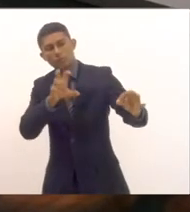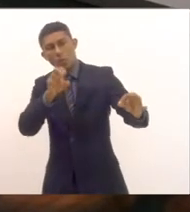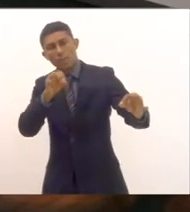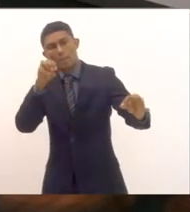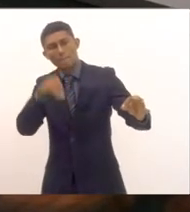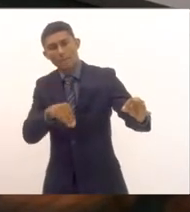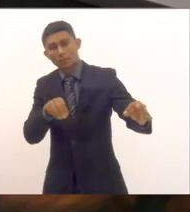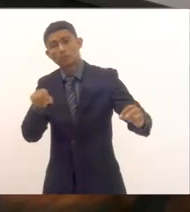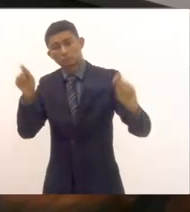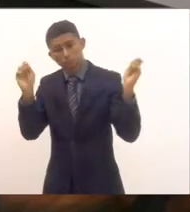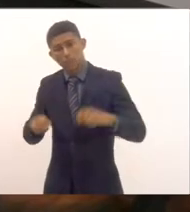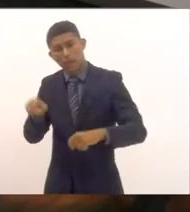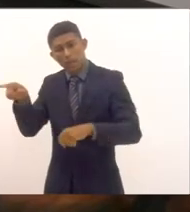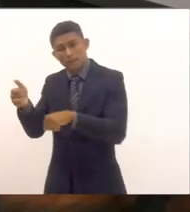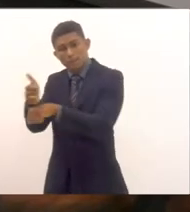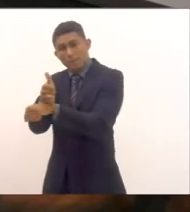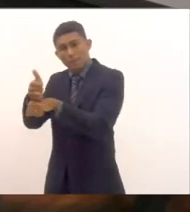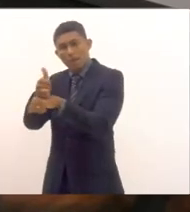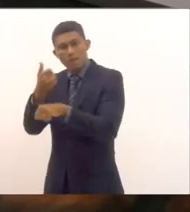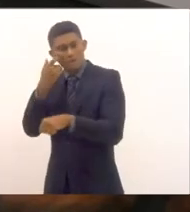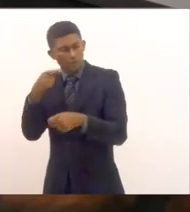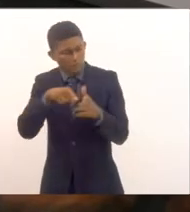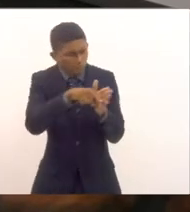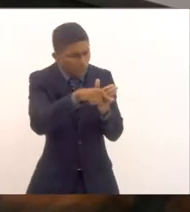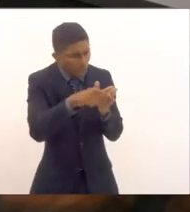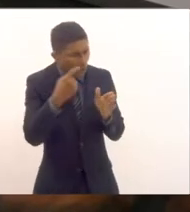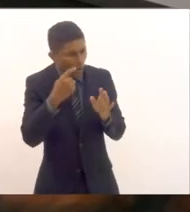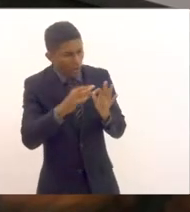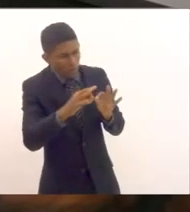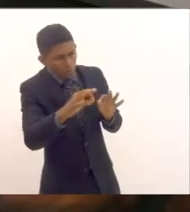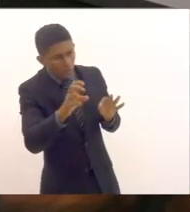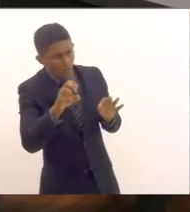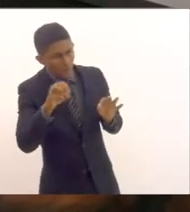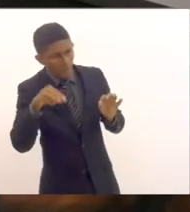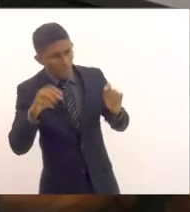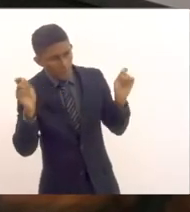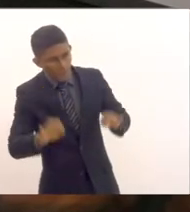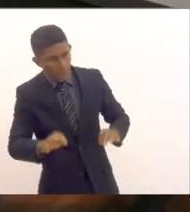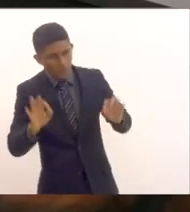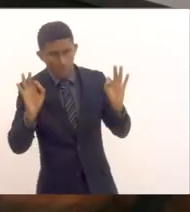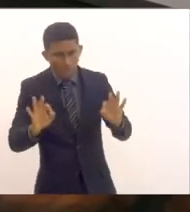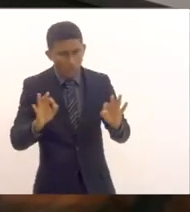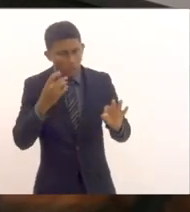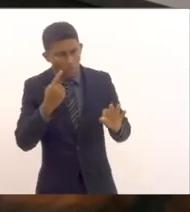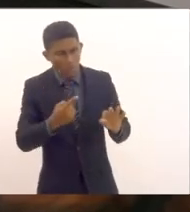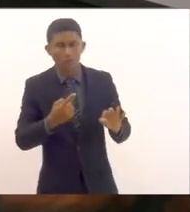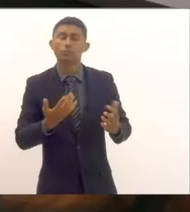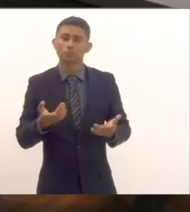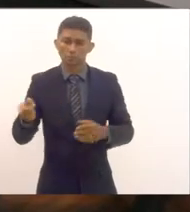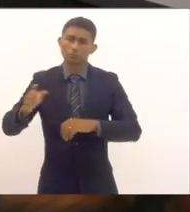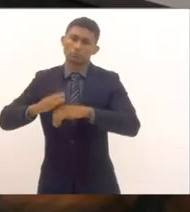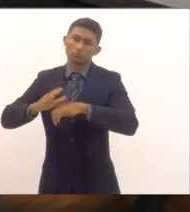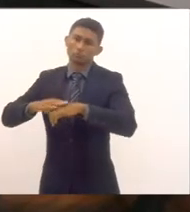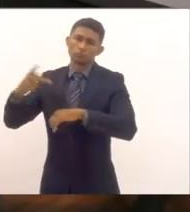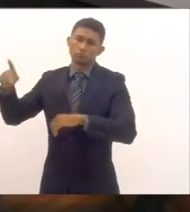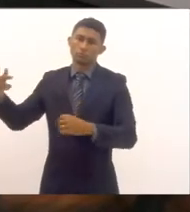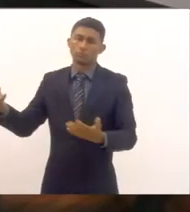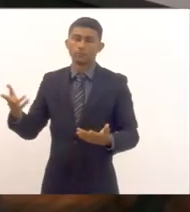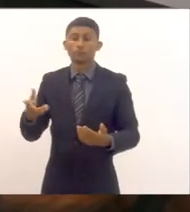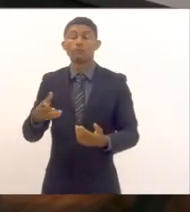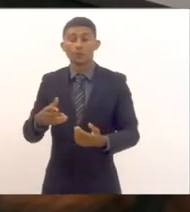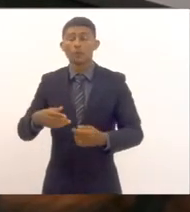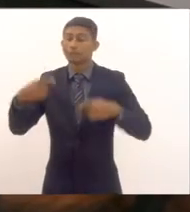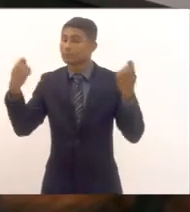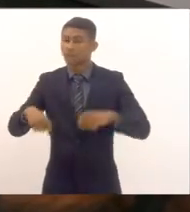constatar que houve substituição e 50 metros de fio a perícia ela deve ser feita imediatamente não podemos ser feito imediatamente